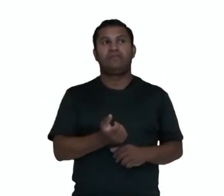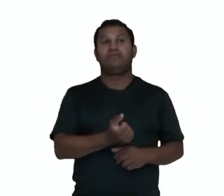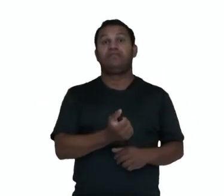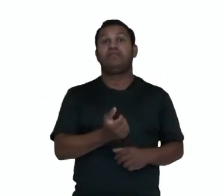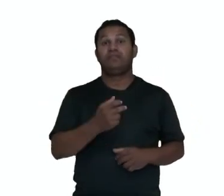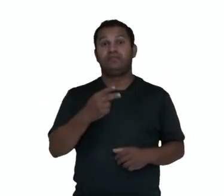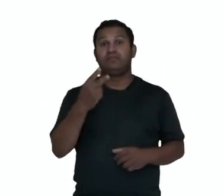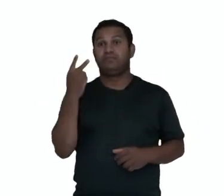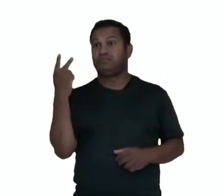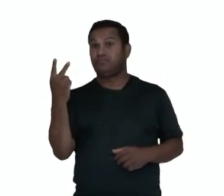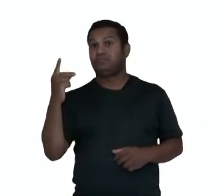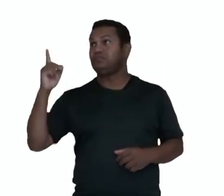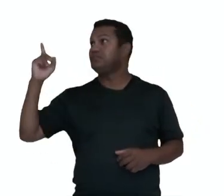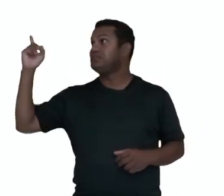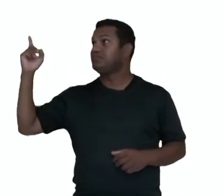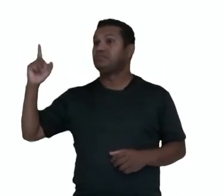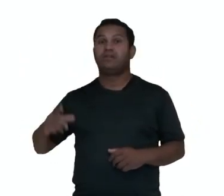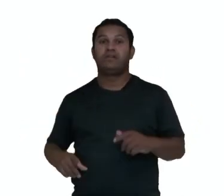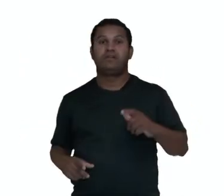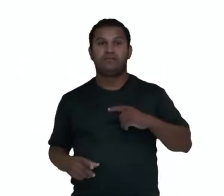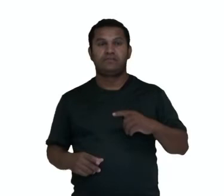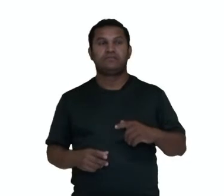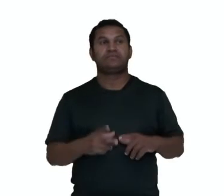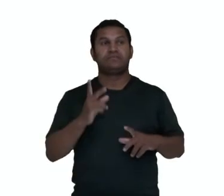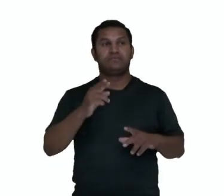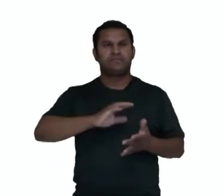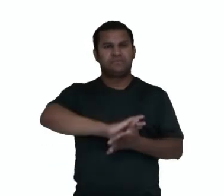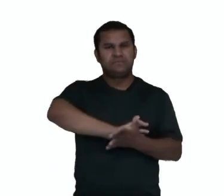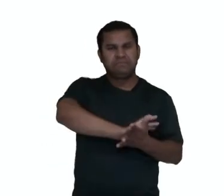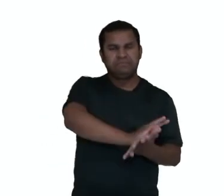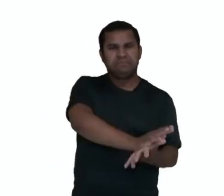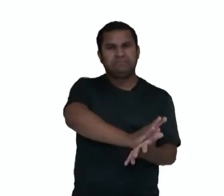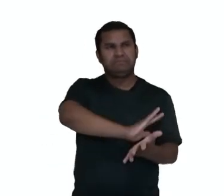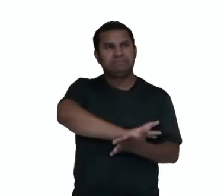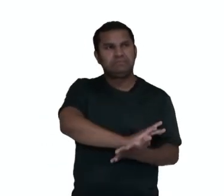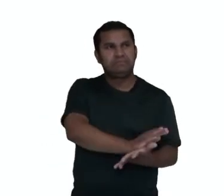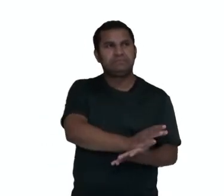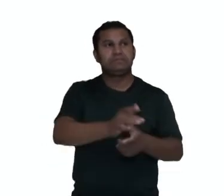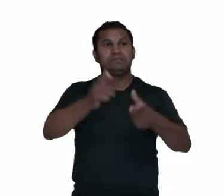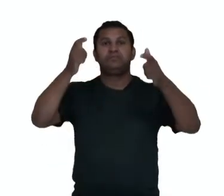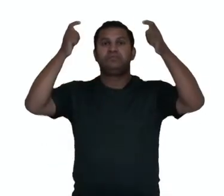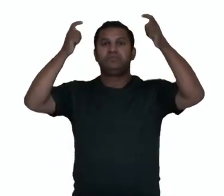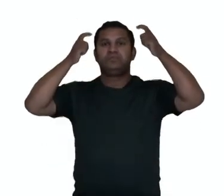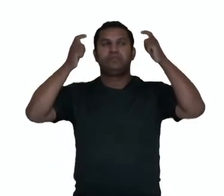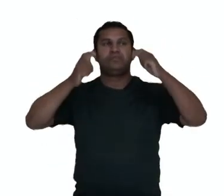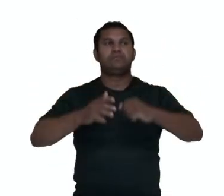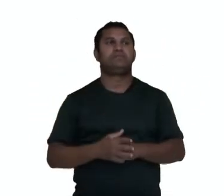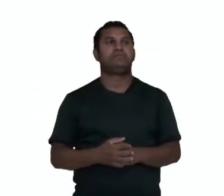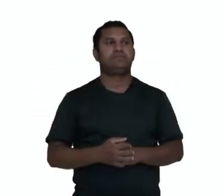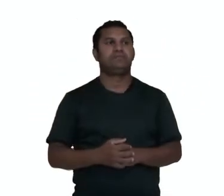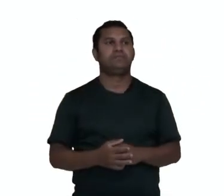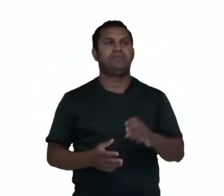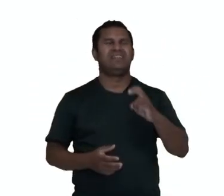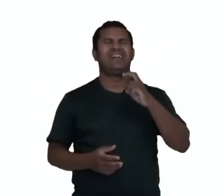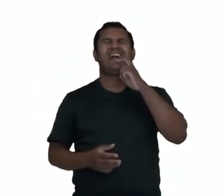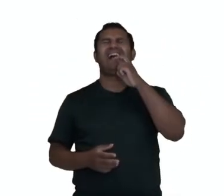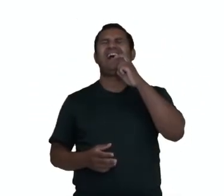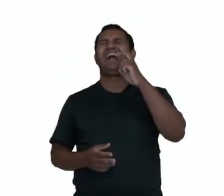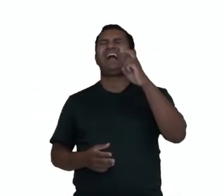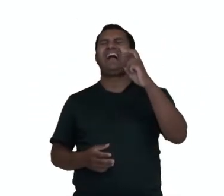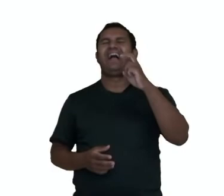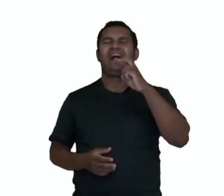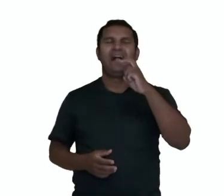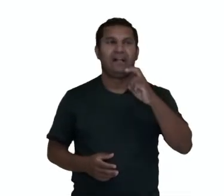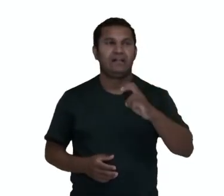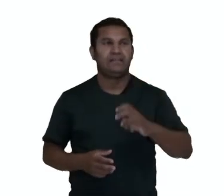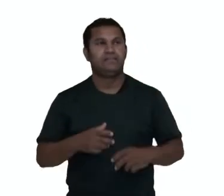né, representantes do Império Azteca. E a expressão de dor, né, que um tem no